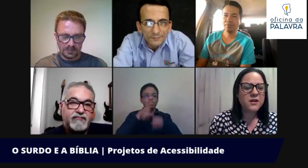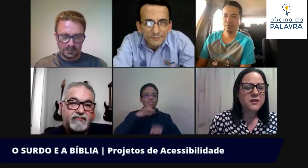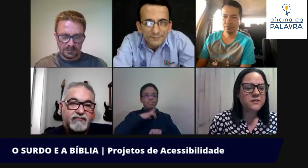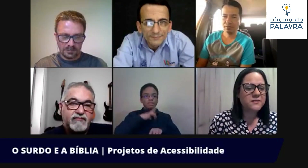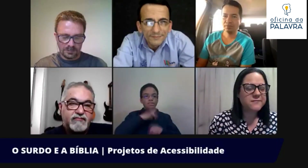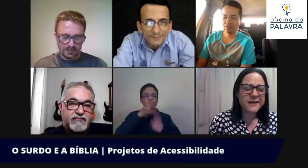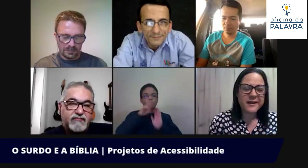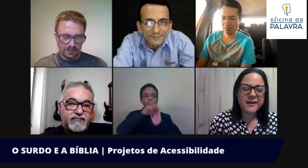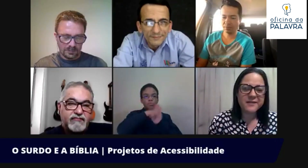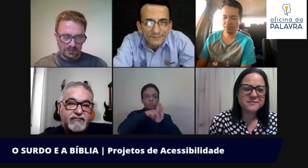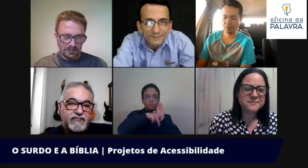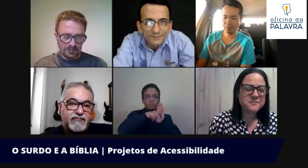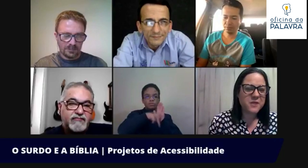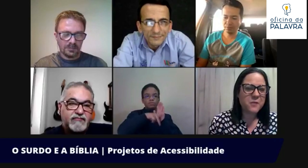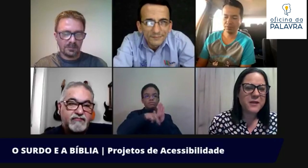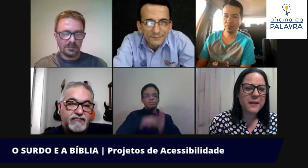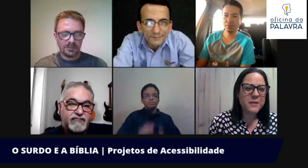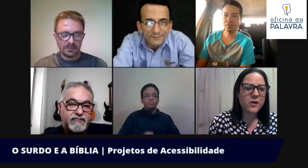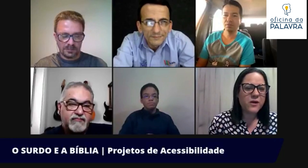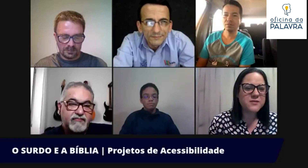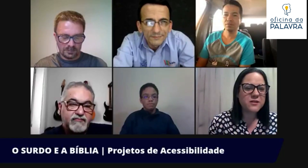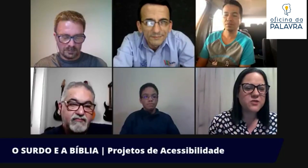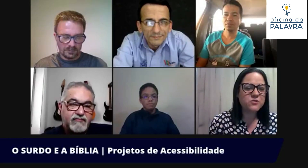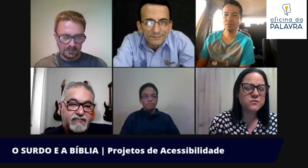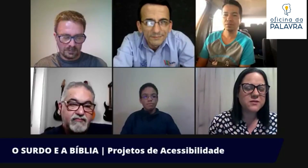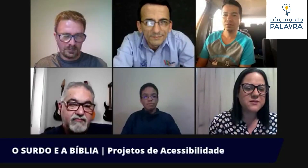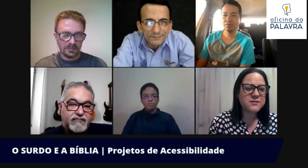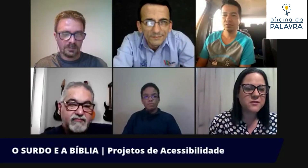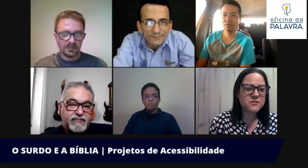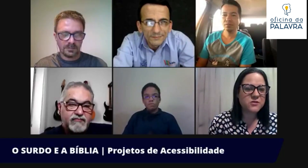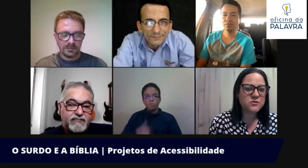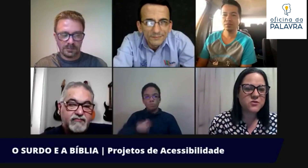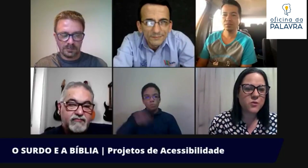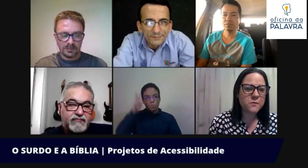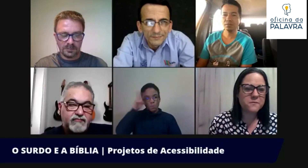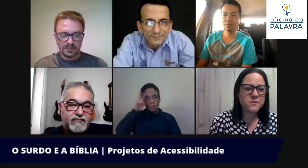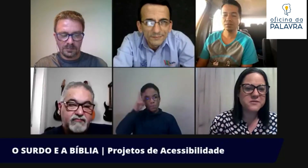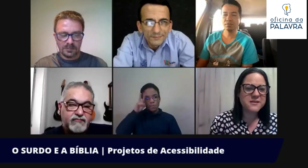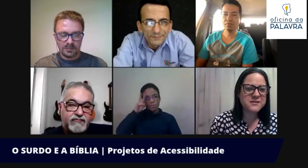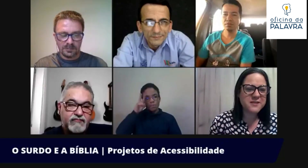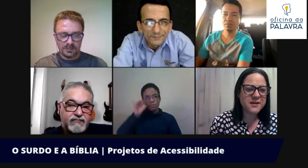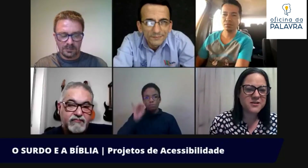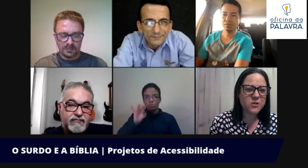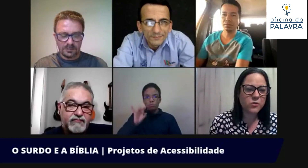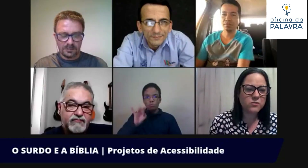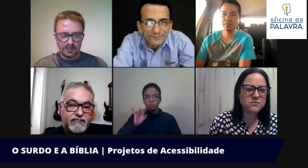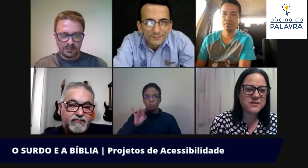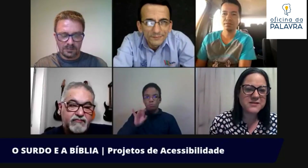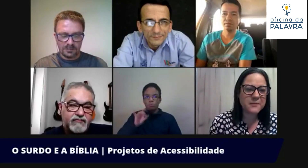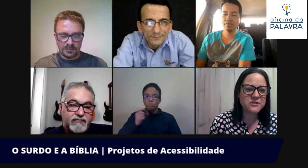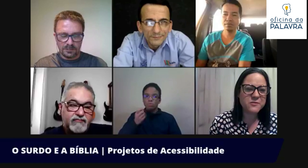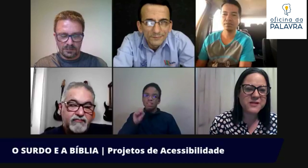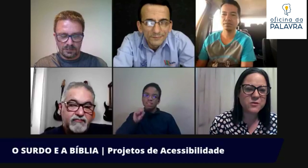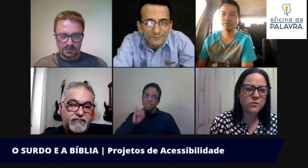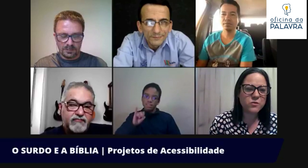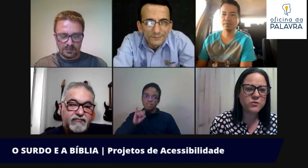projeto, que eu me lembro agora é só da Junta, se eu me esquecer